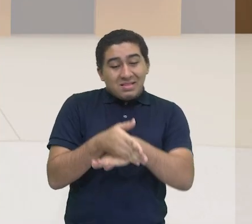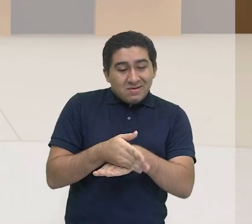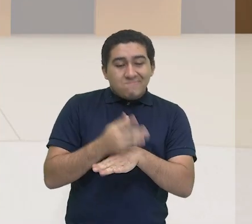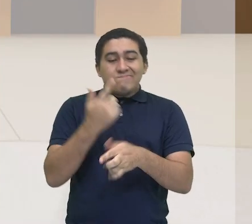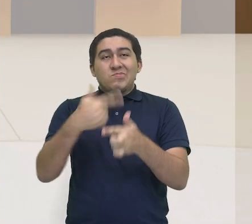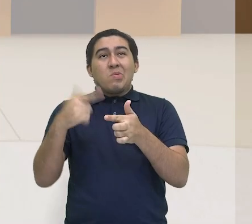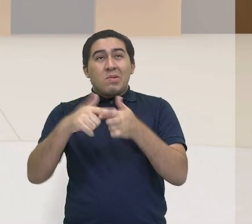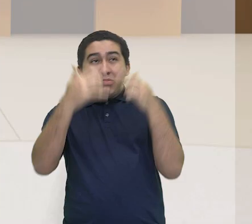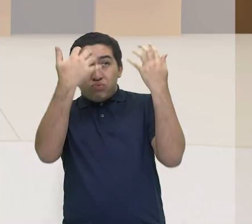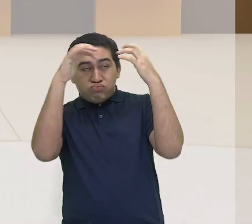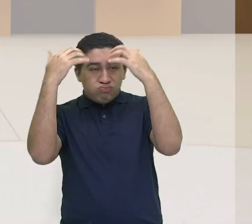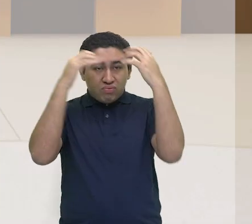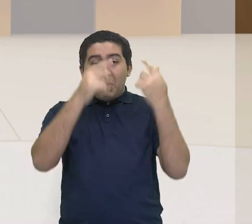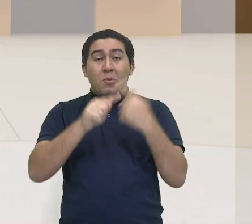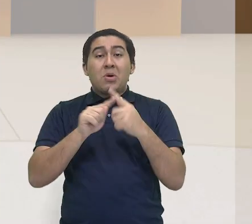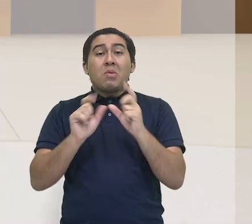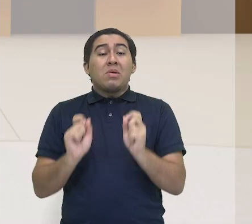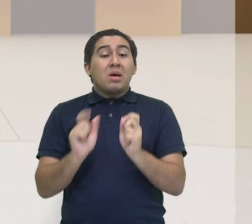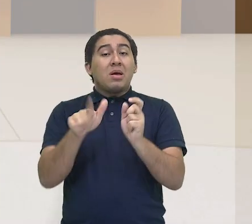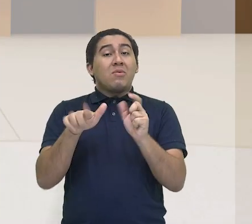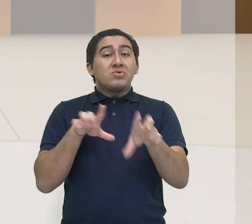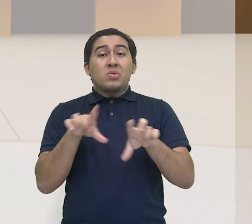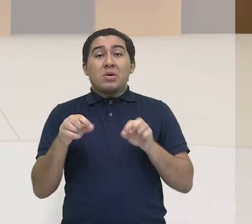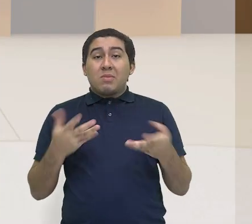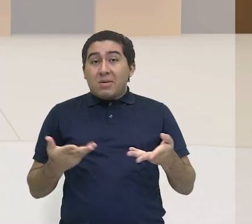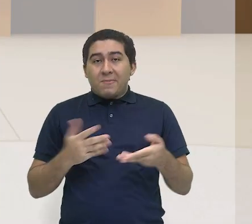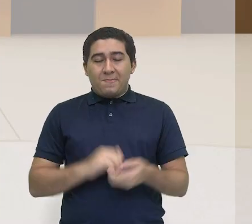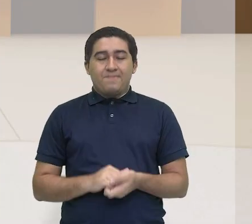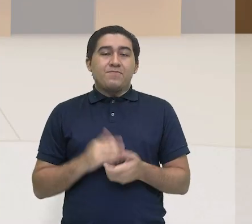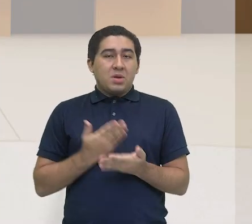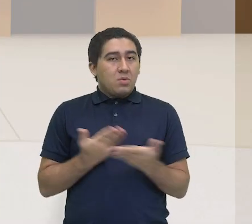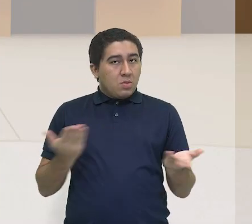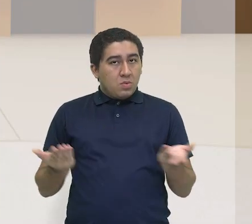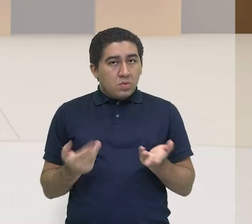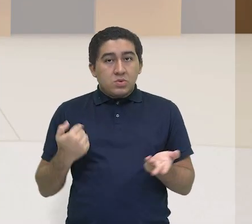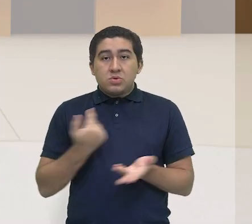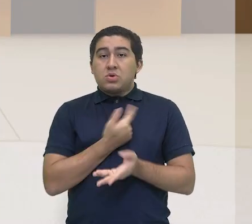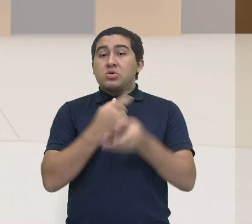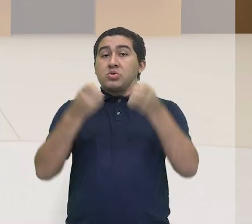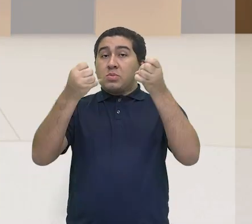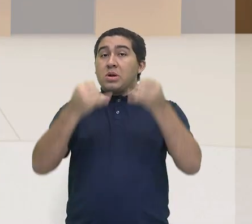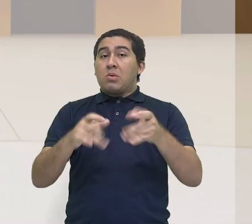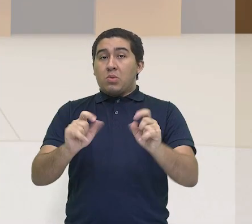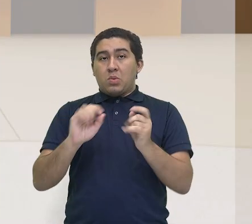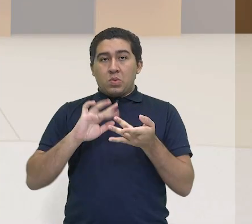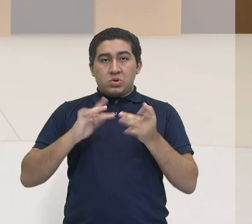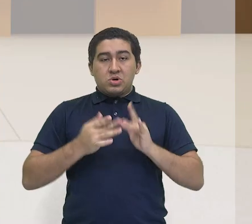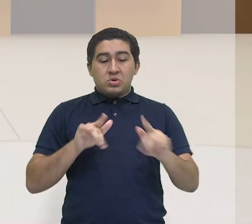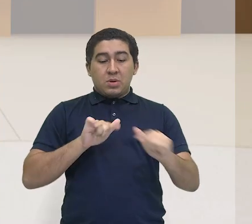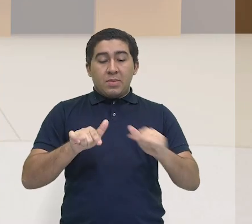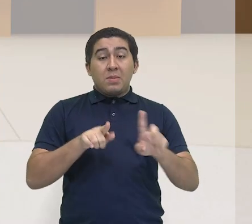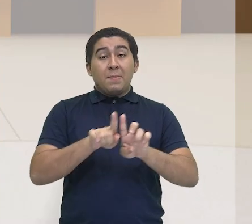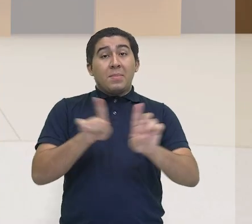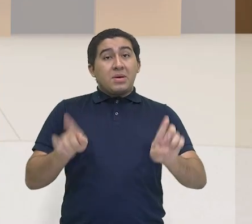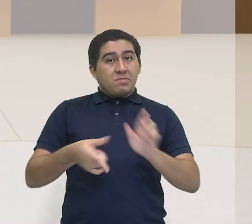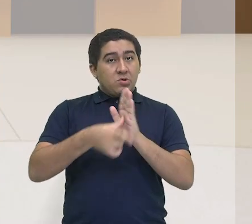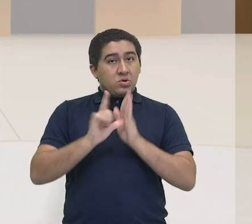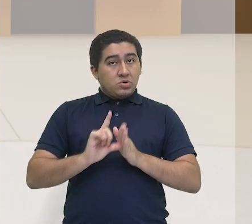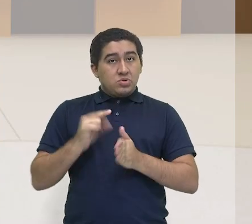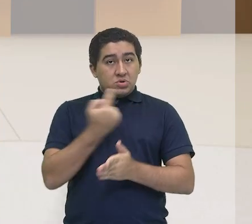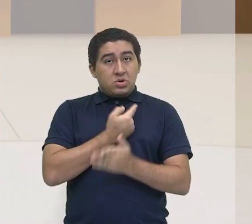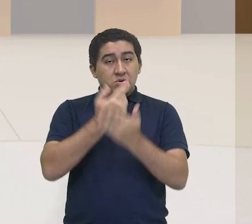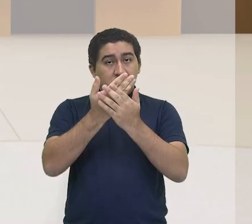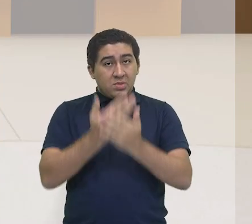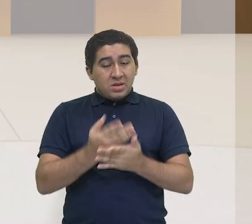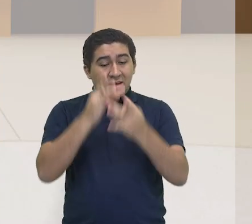fica, meu Deus, mas o que eu vou escolher, não é? Então, nesta aula a gente vai falar um pouquinho sobre o mundo do trabalho, mas antes de nós